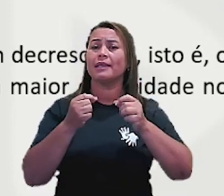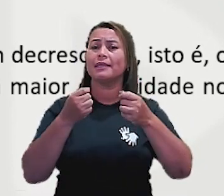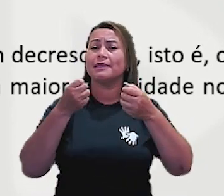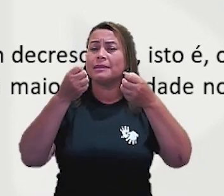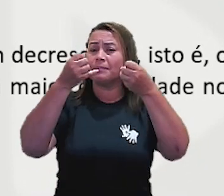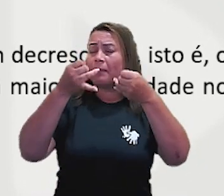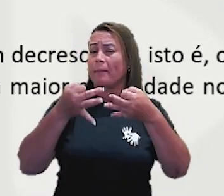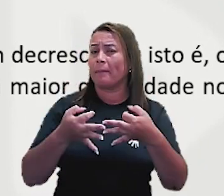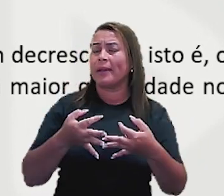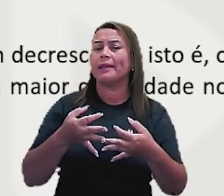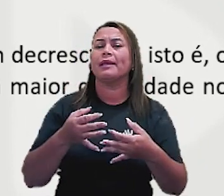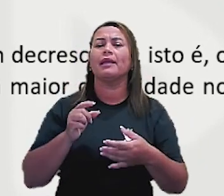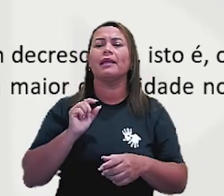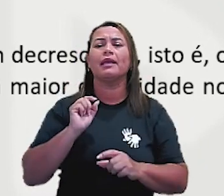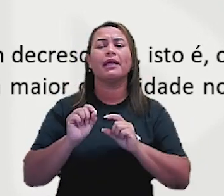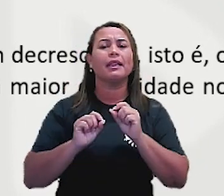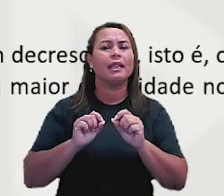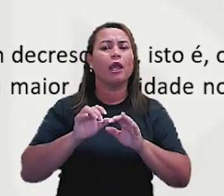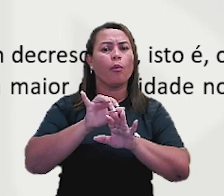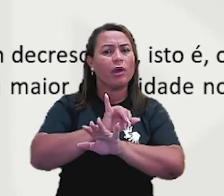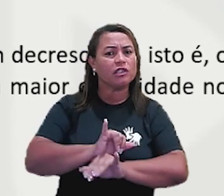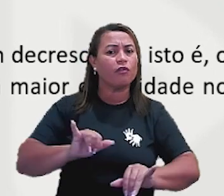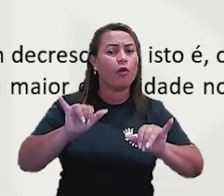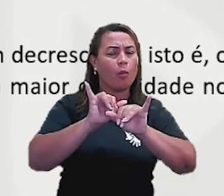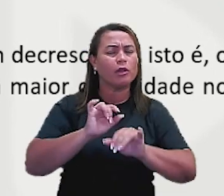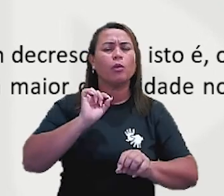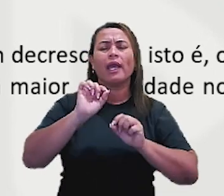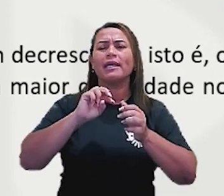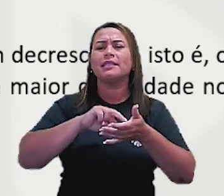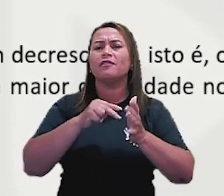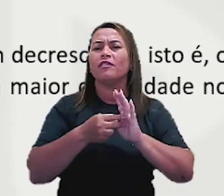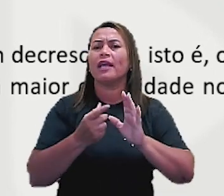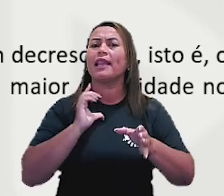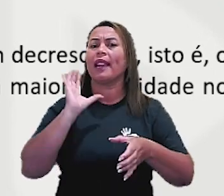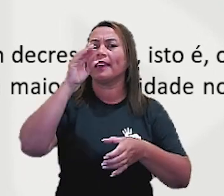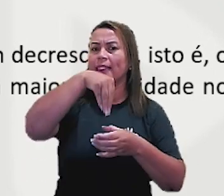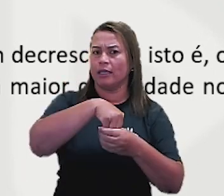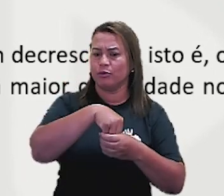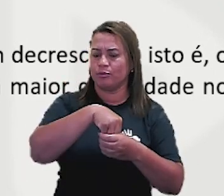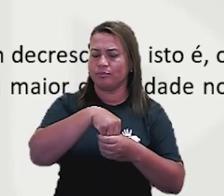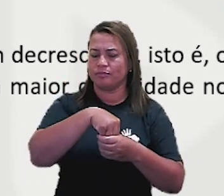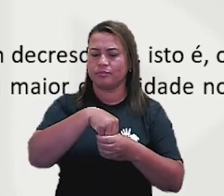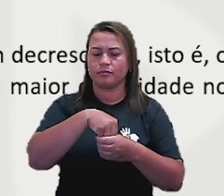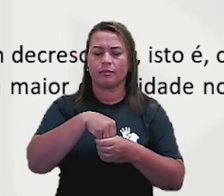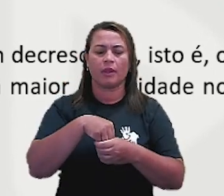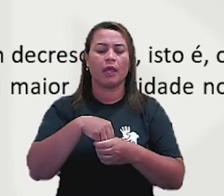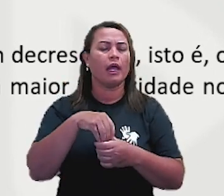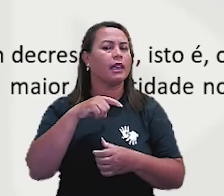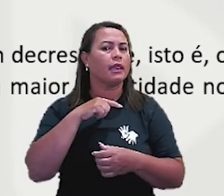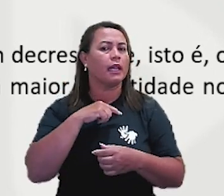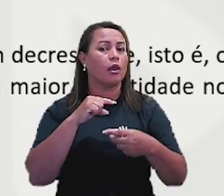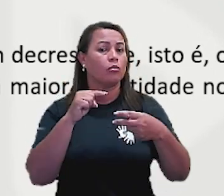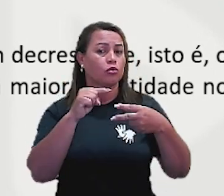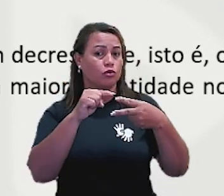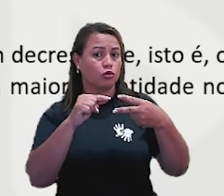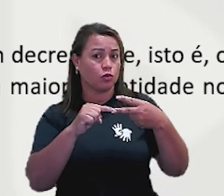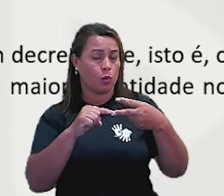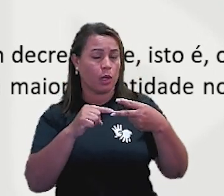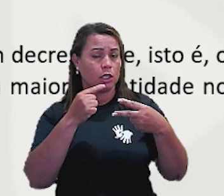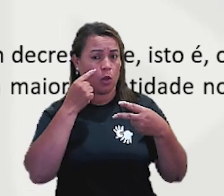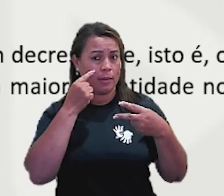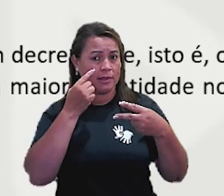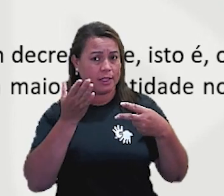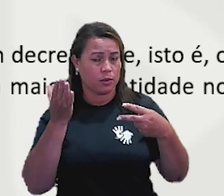Seria a lista de ingredientes que informa quais são os ingredientes que compõem aquele produto. Então, a gente tem duas observações em relação à lista